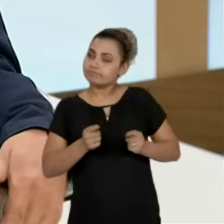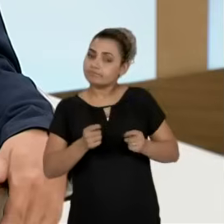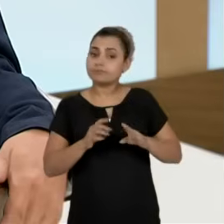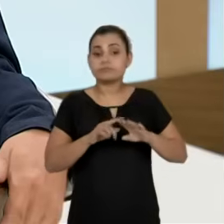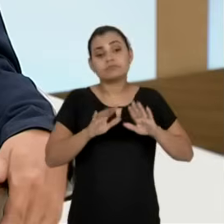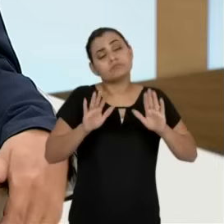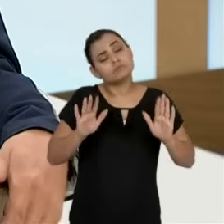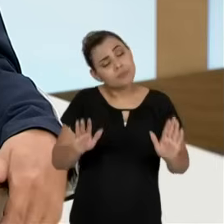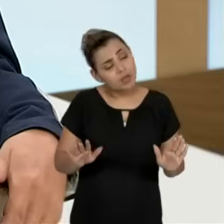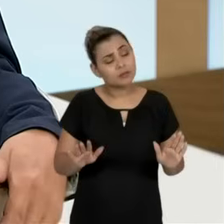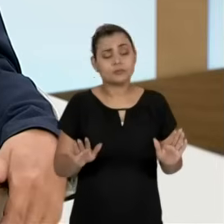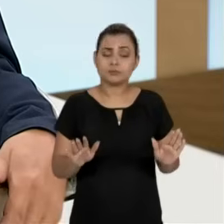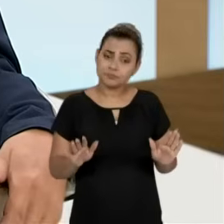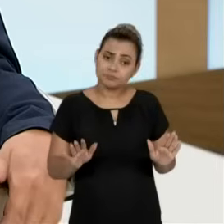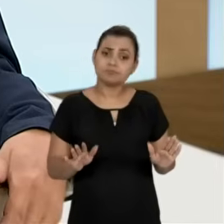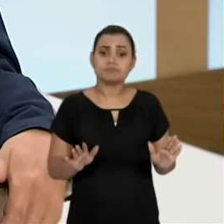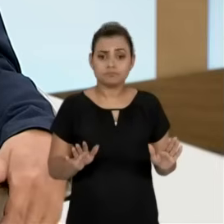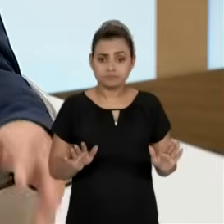Mas, de qualquer maneira...